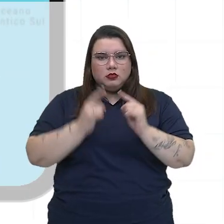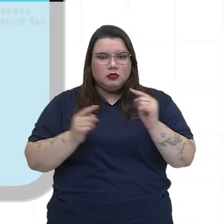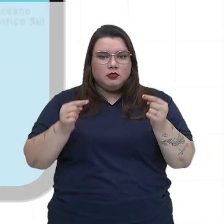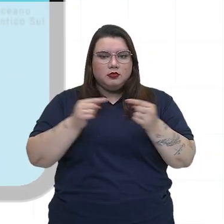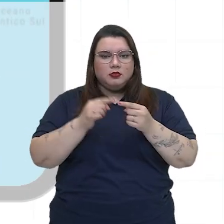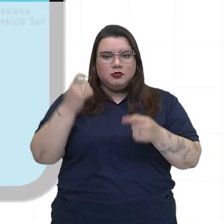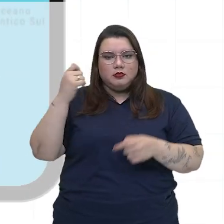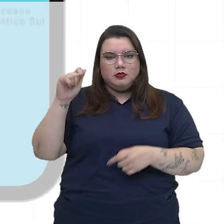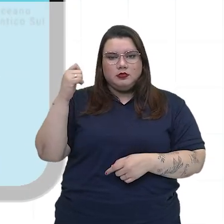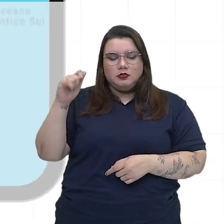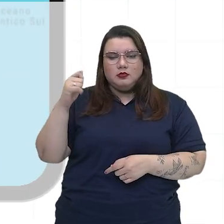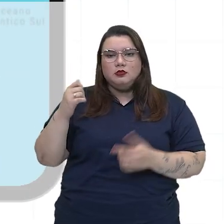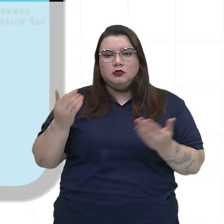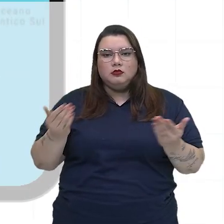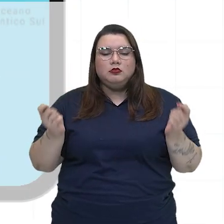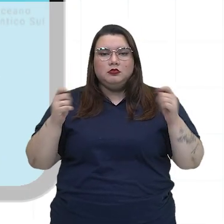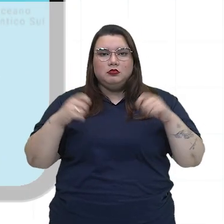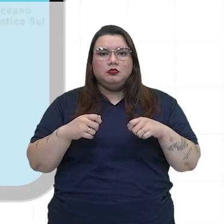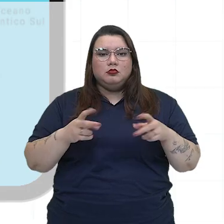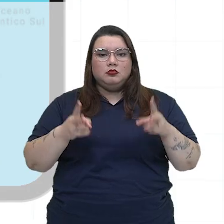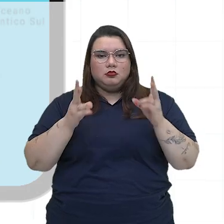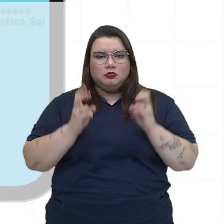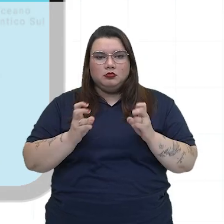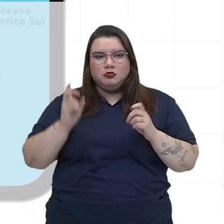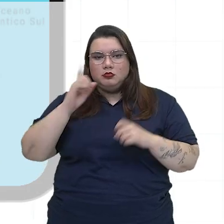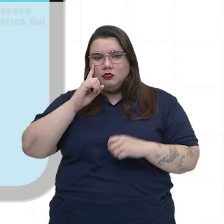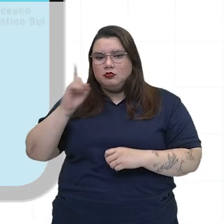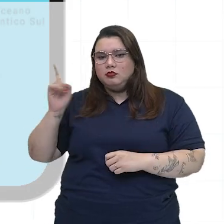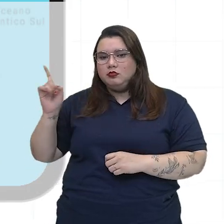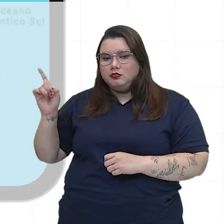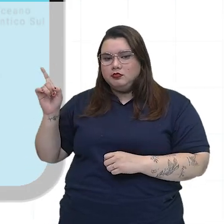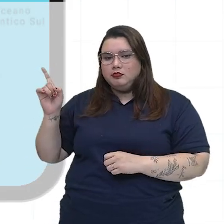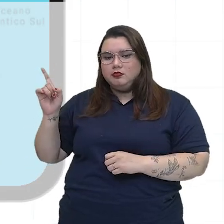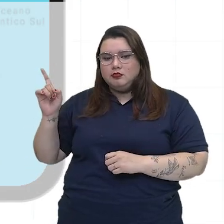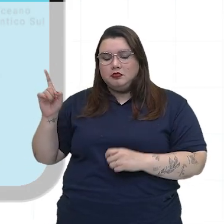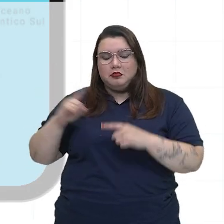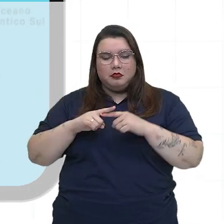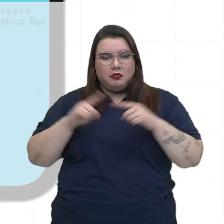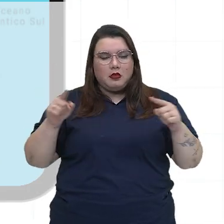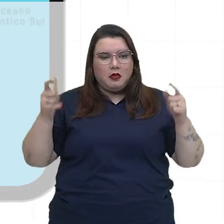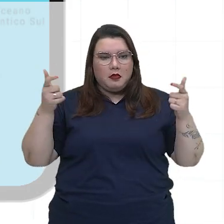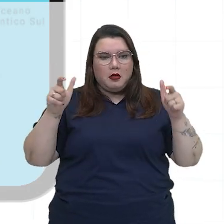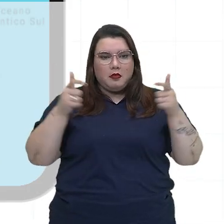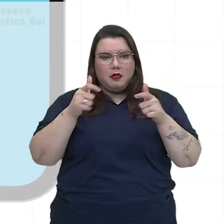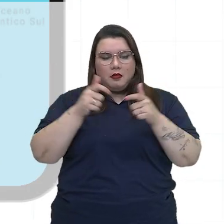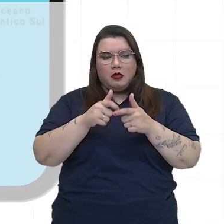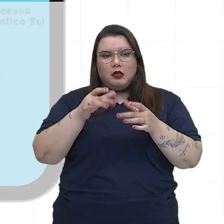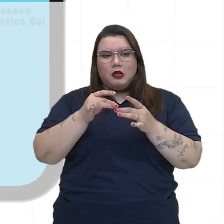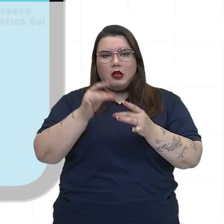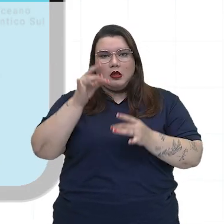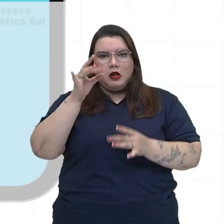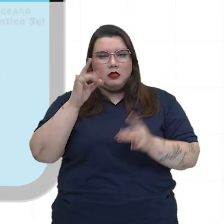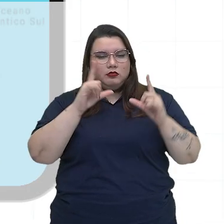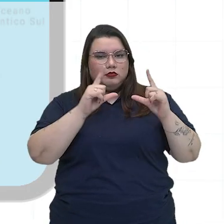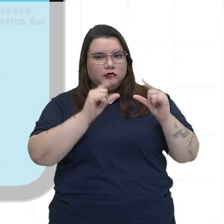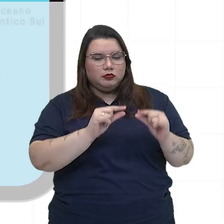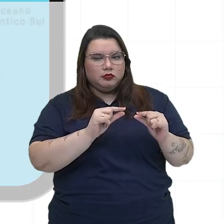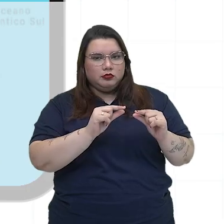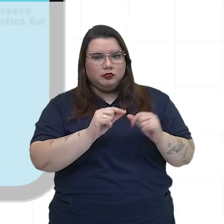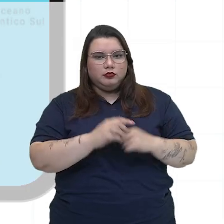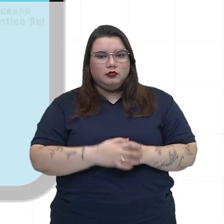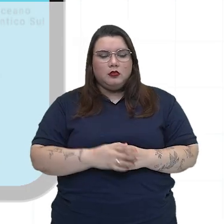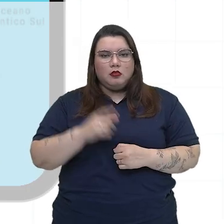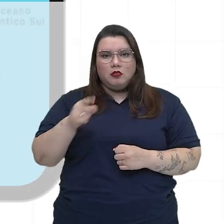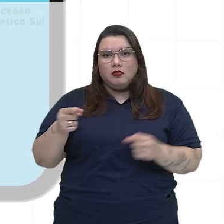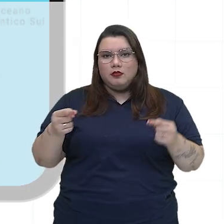a Argentina. Eu consigo ver, mas cada vez menos eu tenho menos detalhes, tá bom? Essa